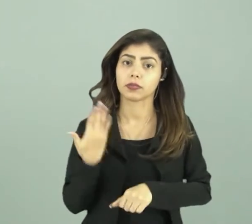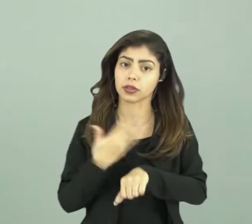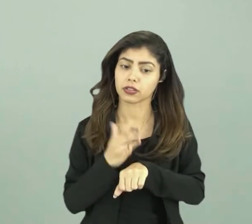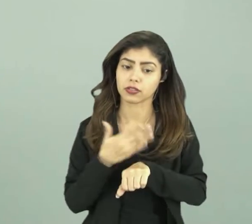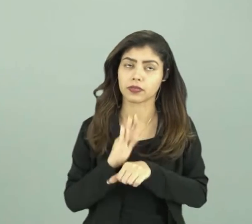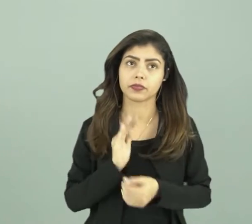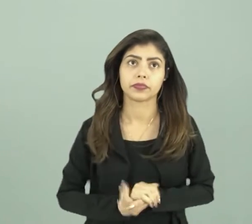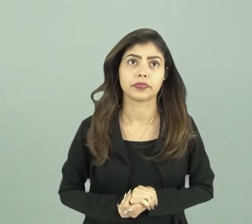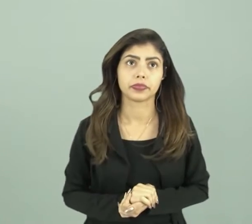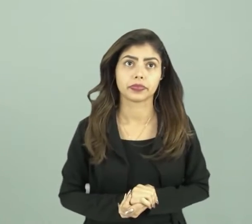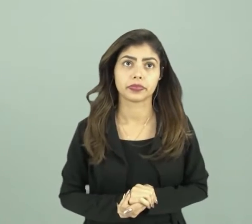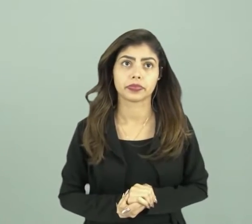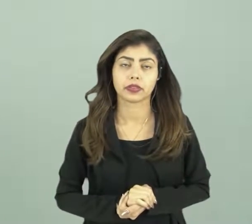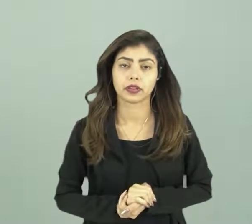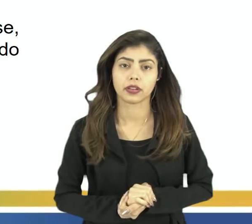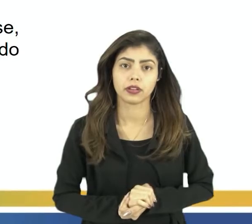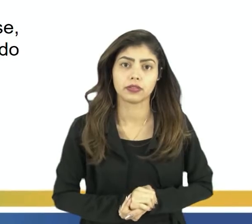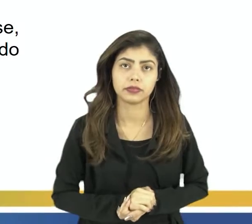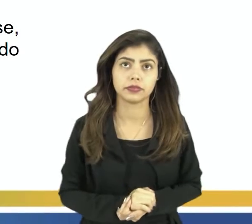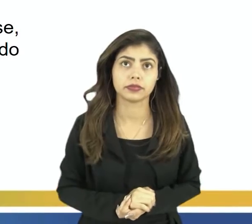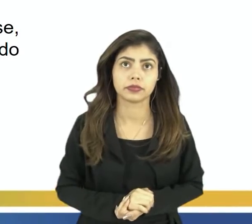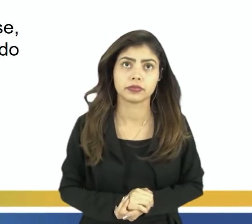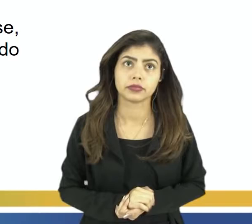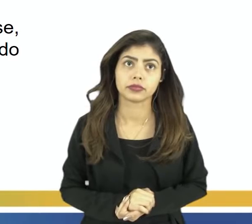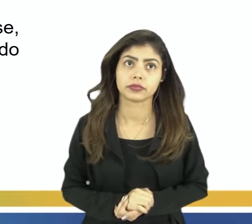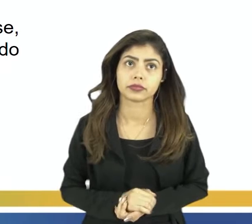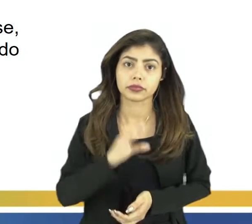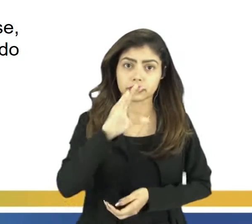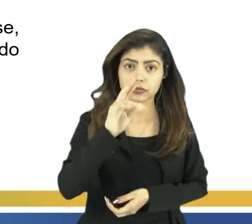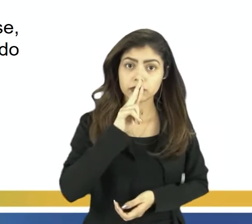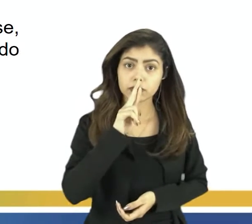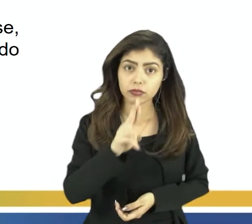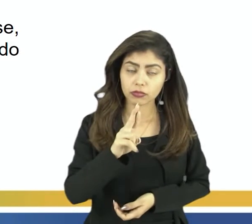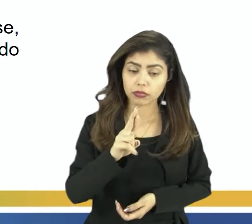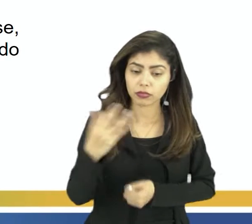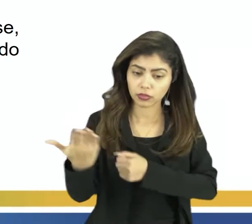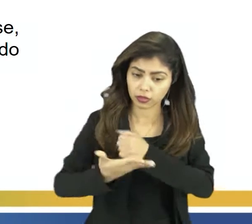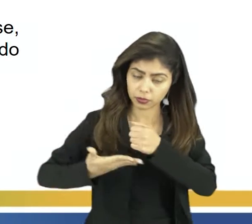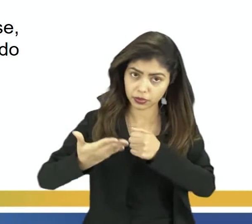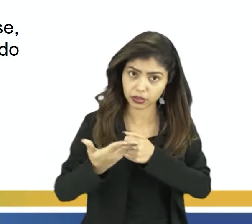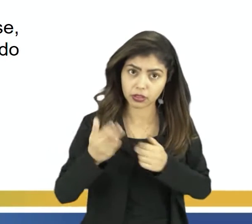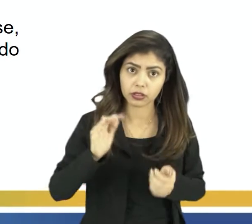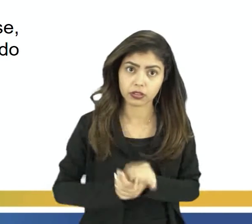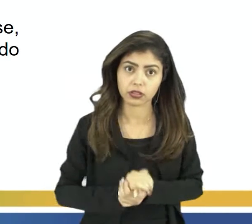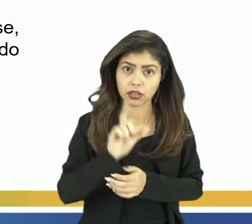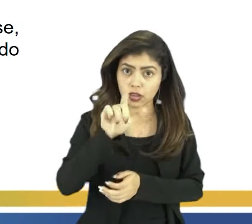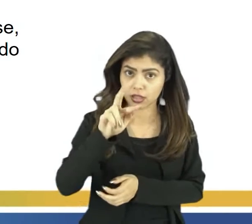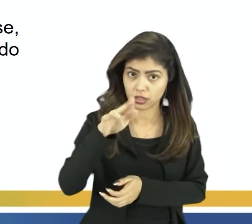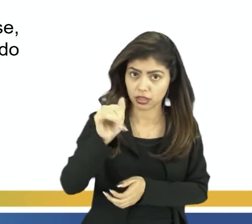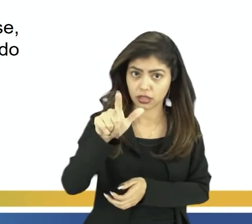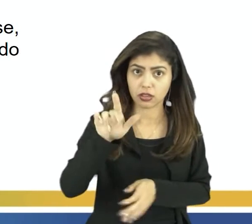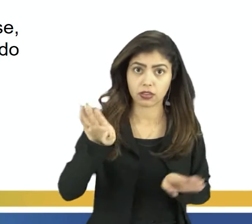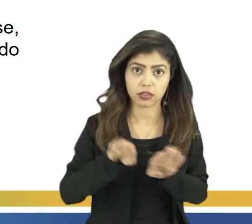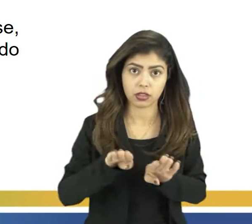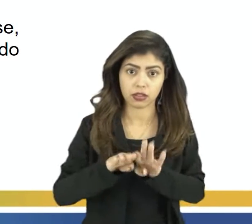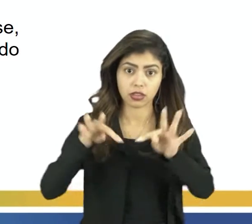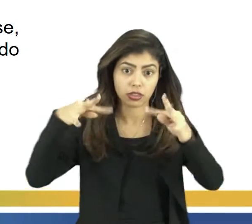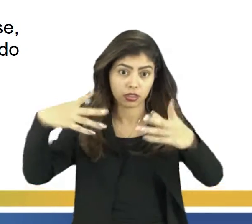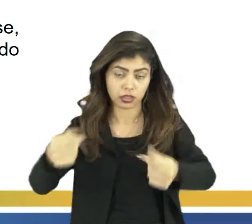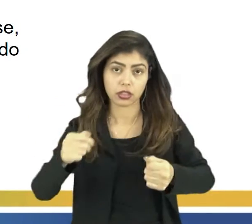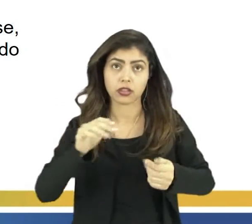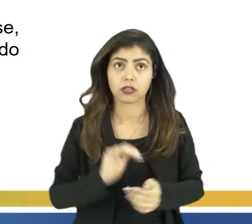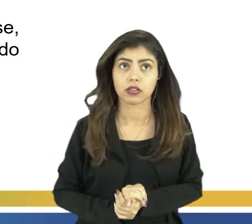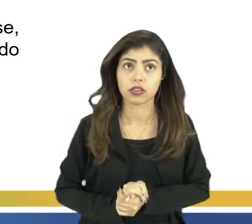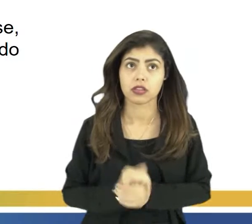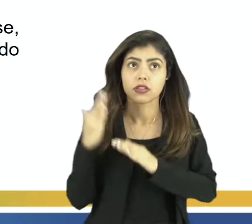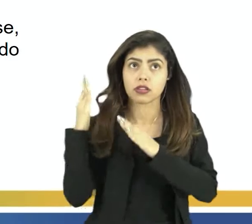prática. Vamos ver agora um exercitando. Calcule a área da base, a área lateral e a área total de um prisma